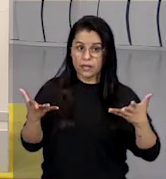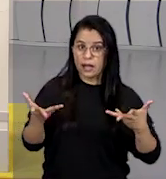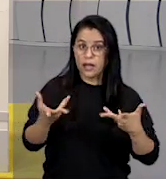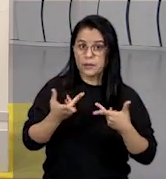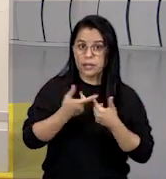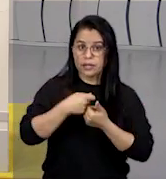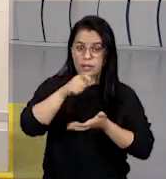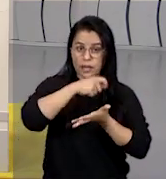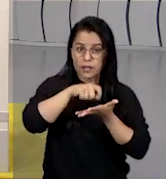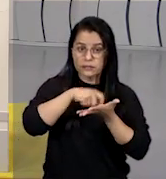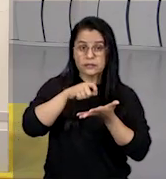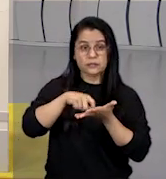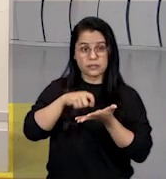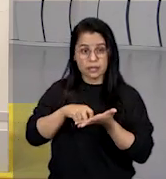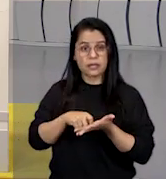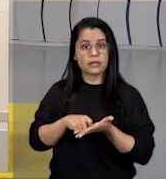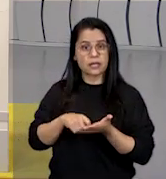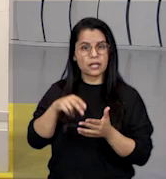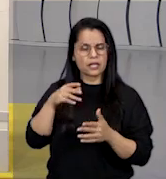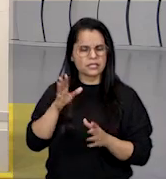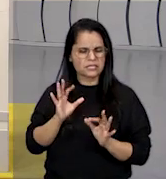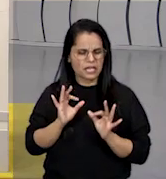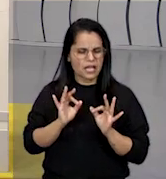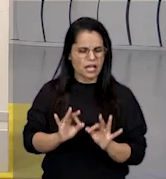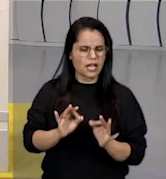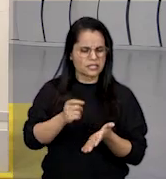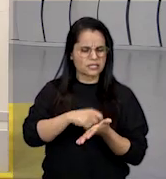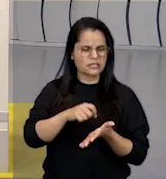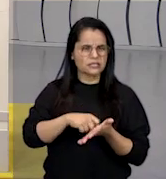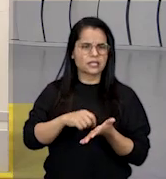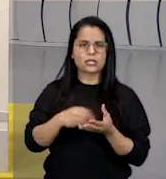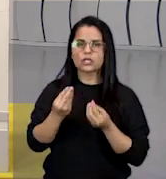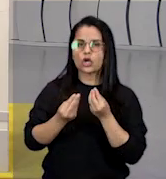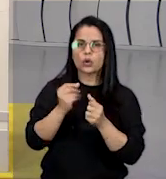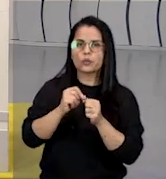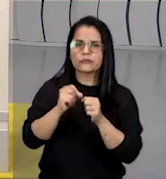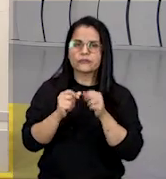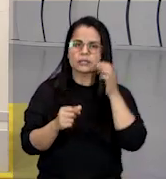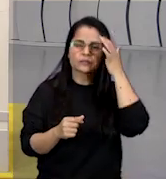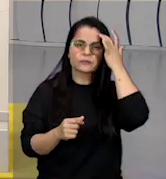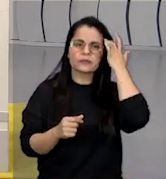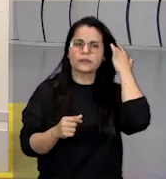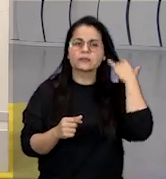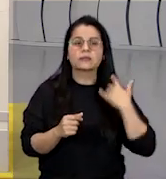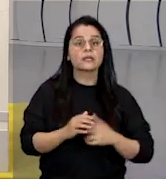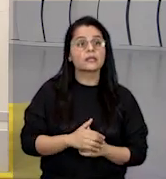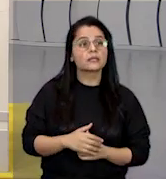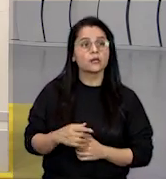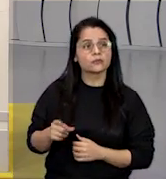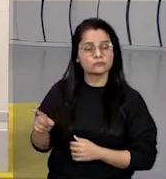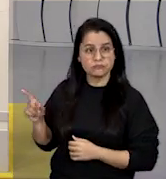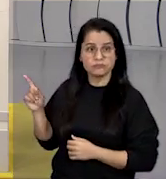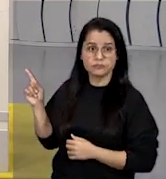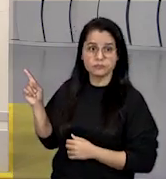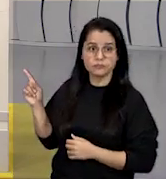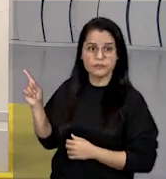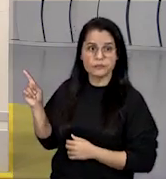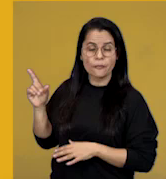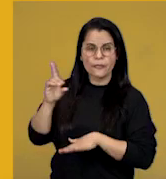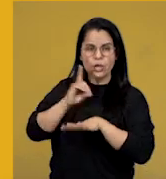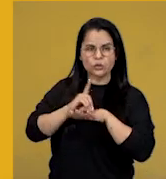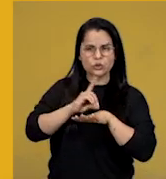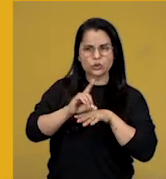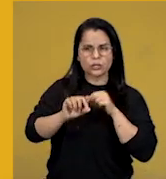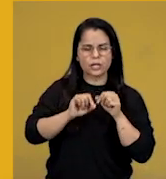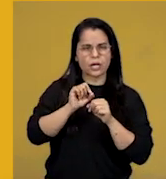de escrita, né, de ser fiel à escrita da ortografia. Bom, aqui aplicando. No dicionário